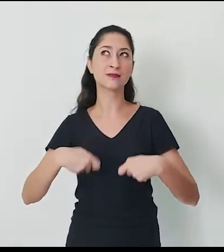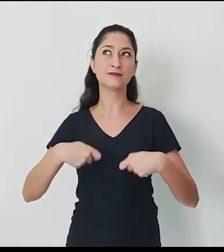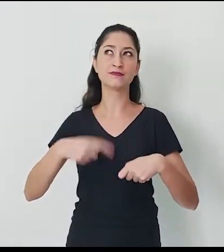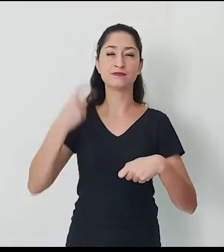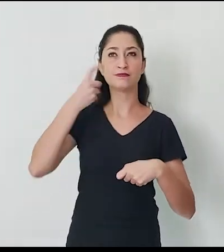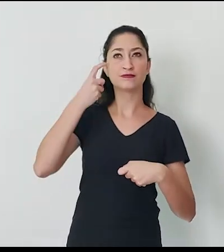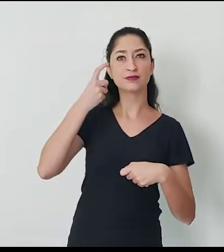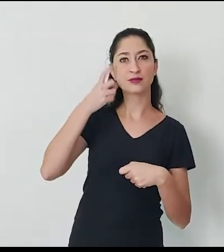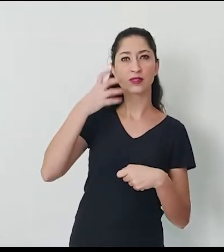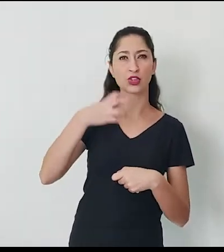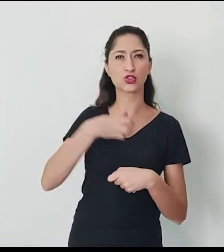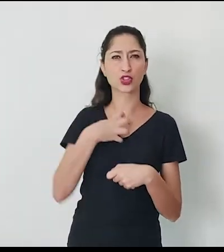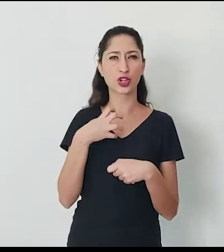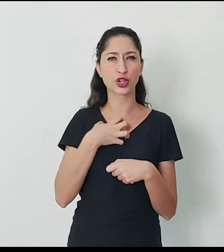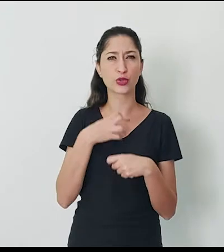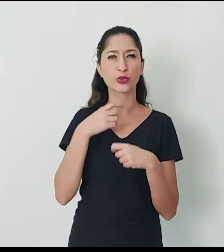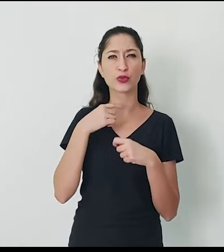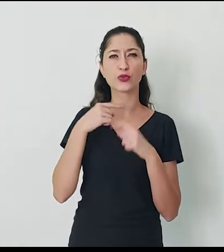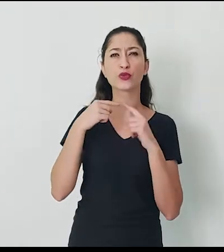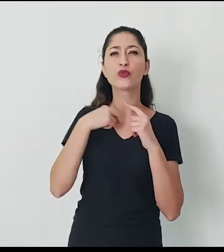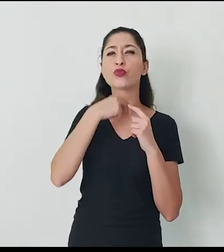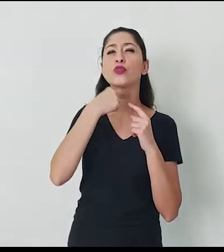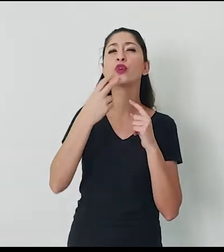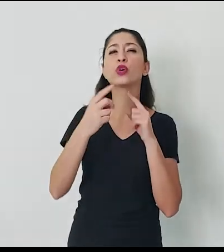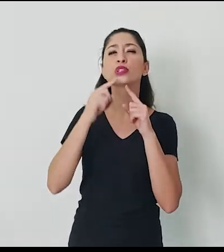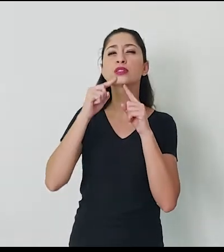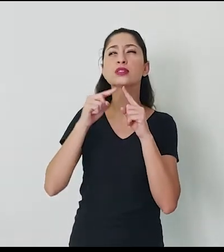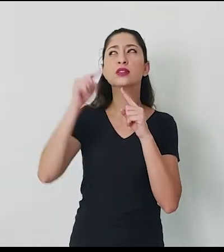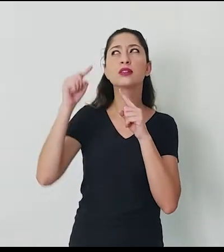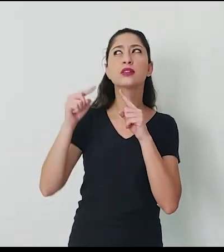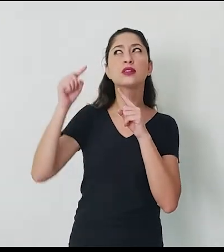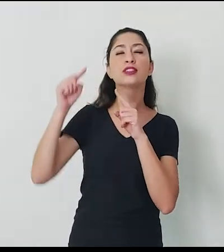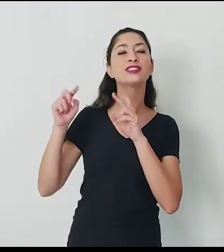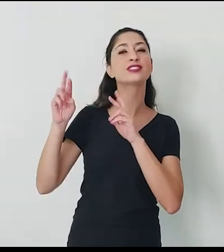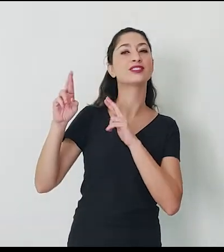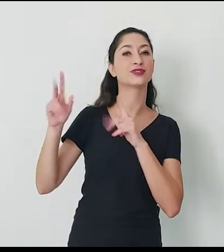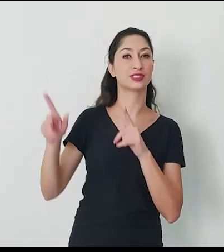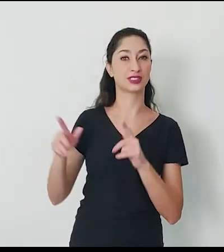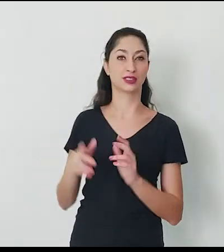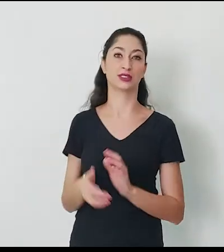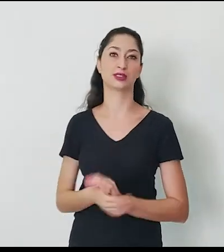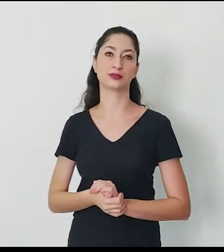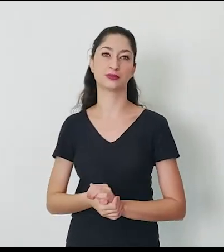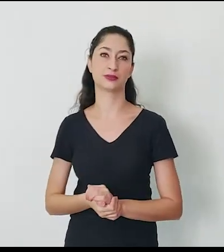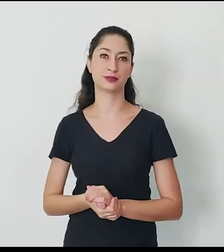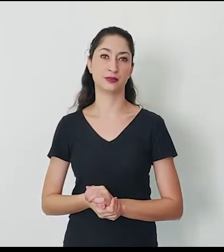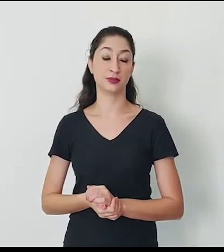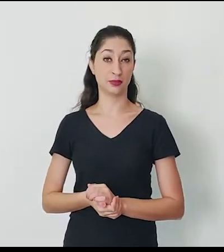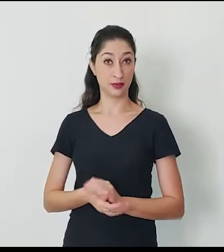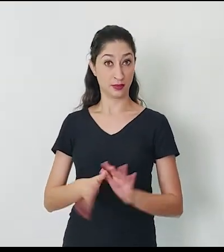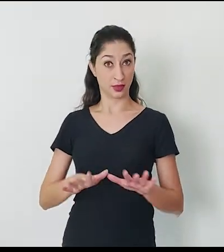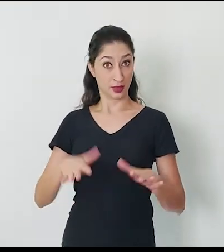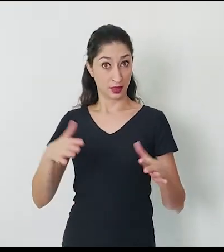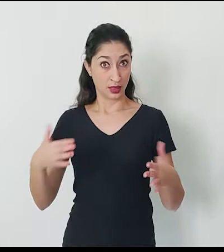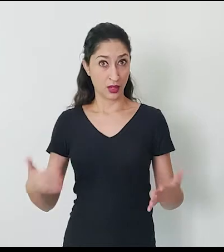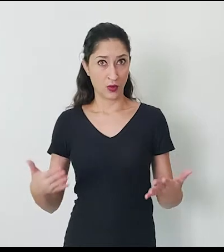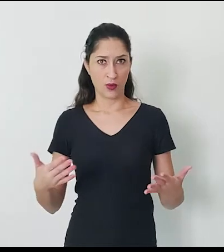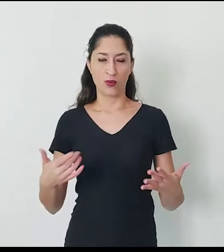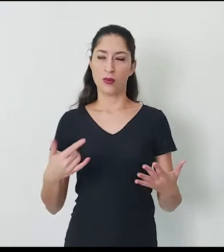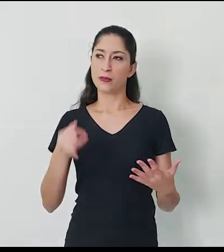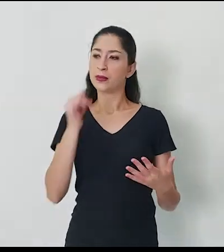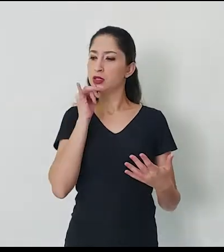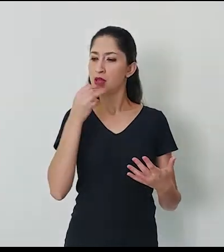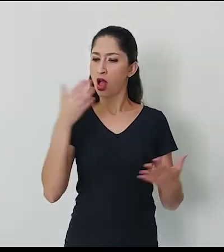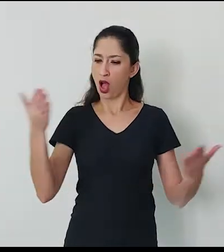entonando, então, tipo assim, como que às vezes a gente pode parar, né, pra pensar, refletir nessa questão, tipo